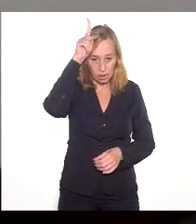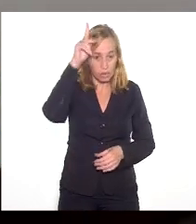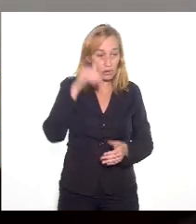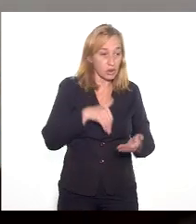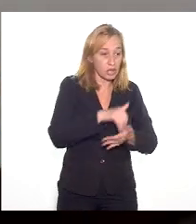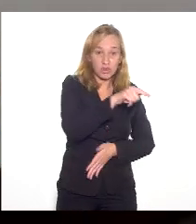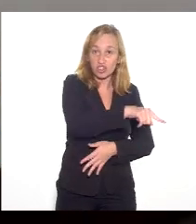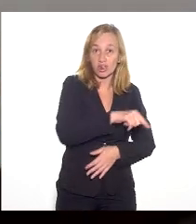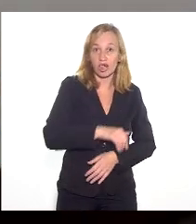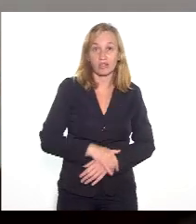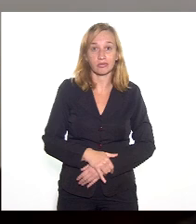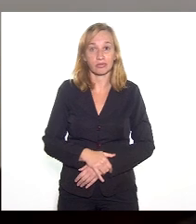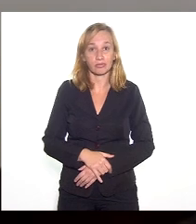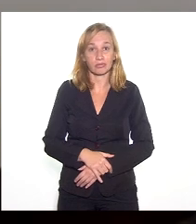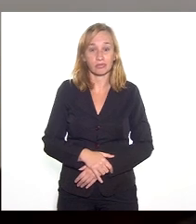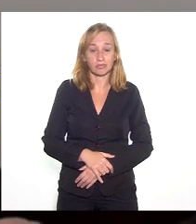Mesquita.